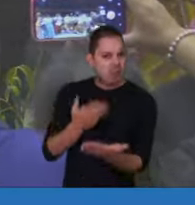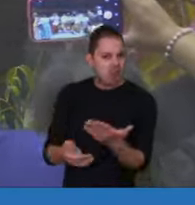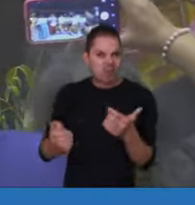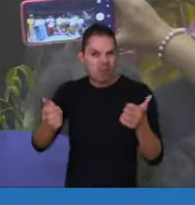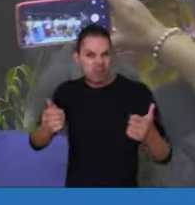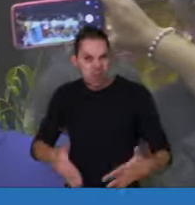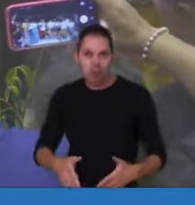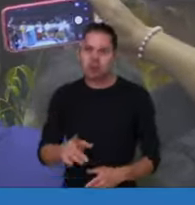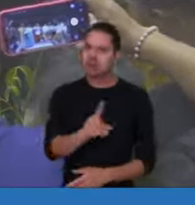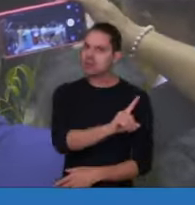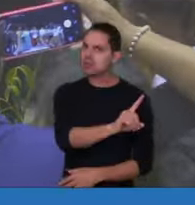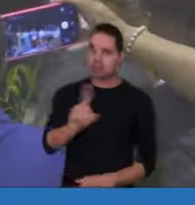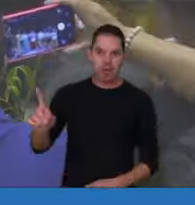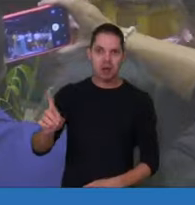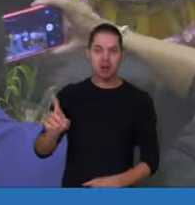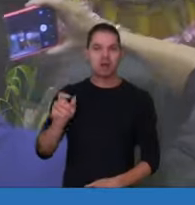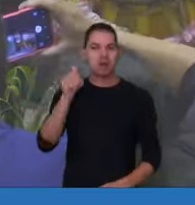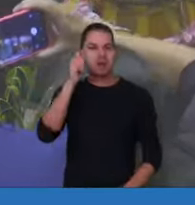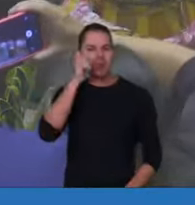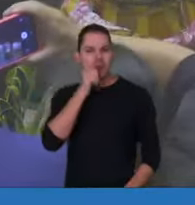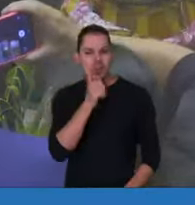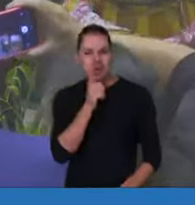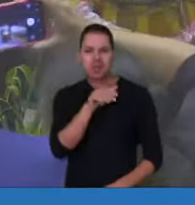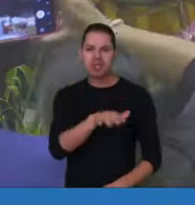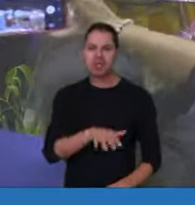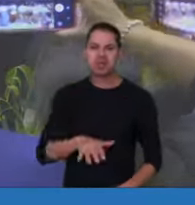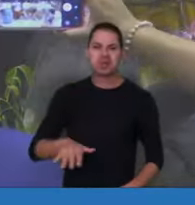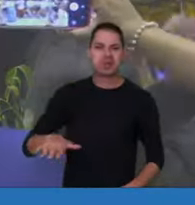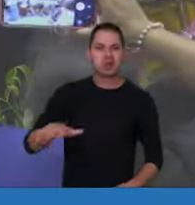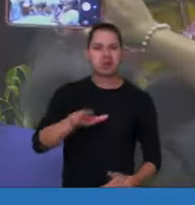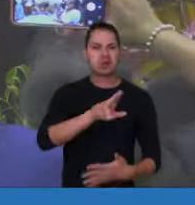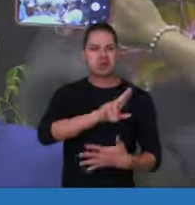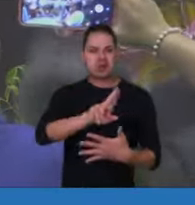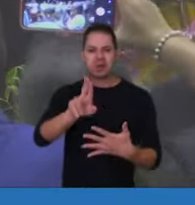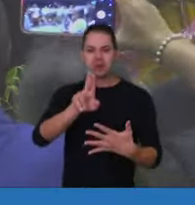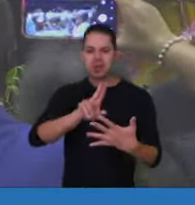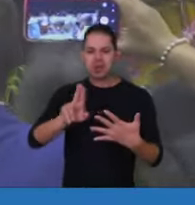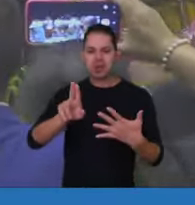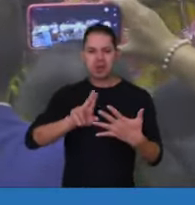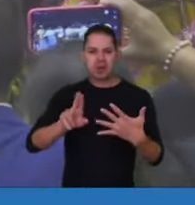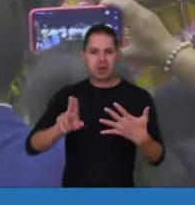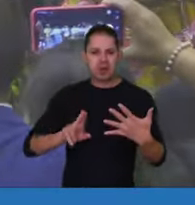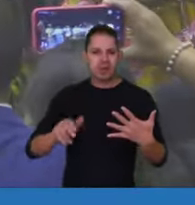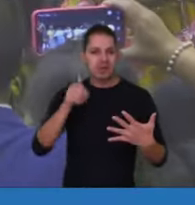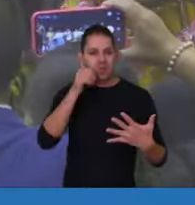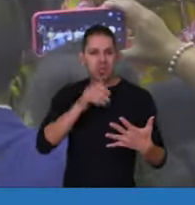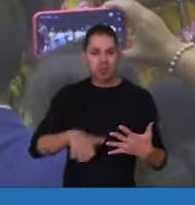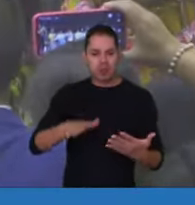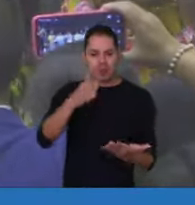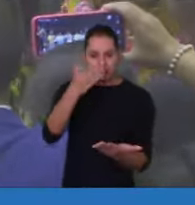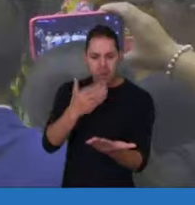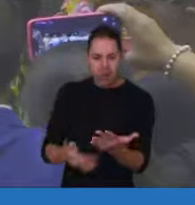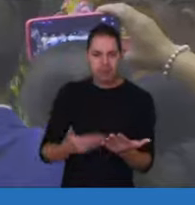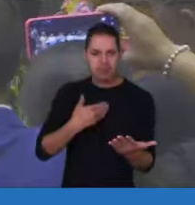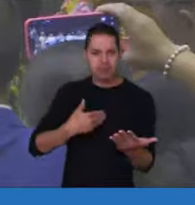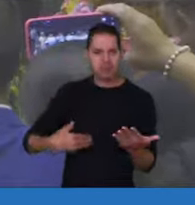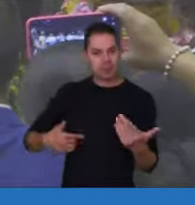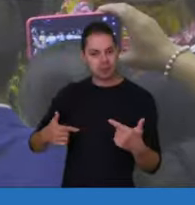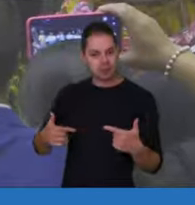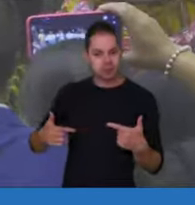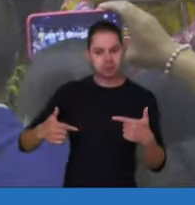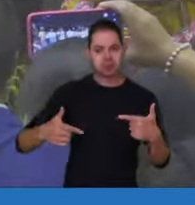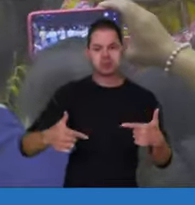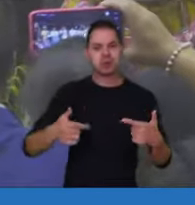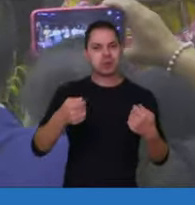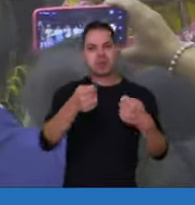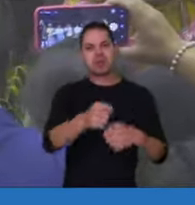que nenhuma Maria, Ana, Joana, Antônia precisa tombar para o Estado, para a sociedade, para